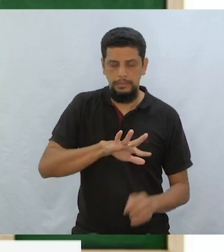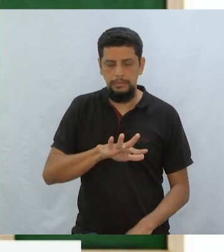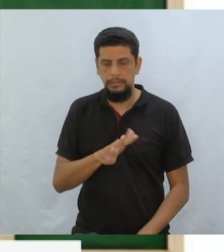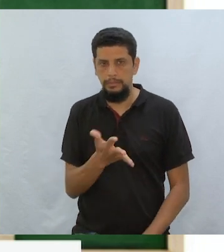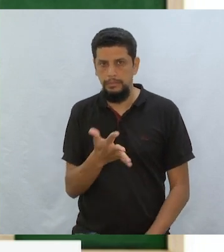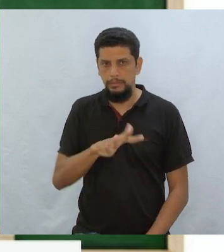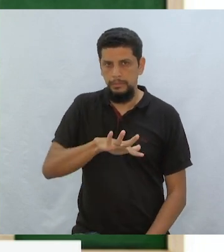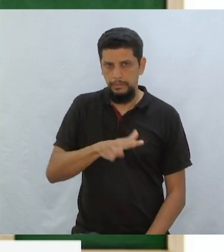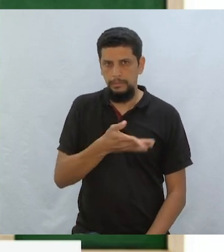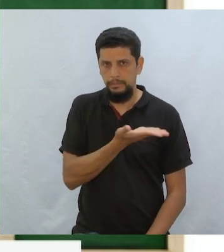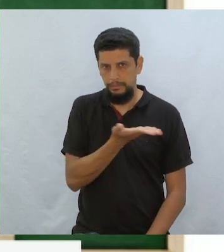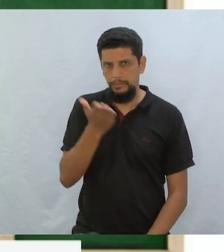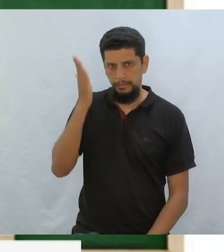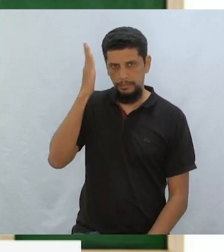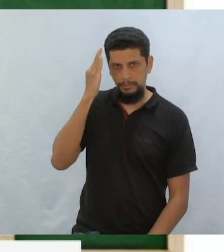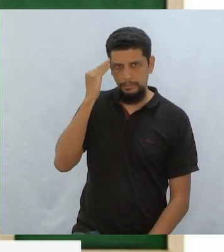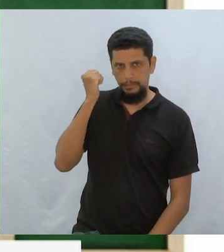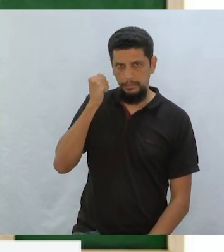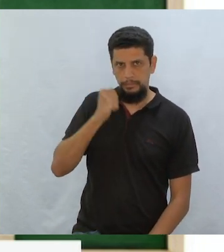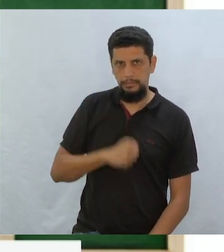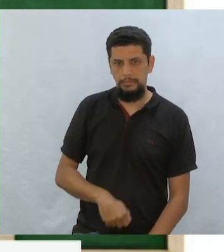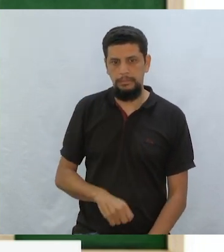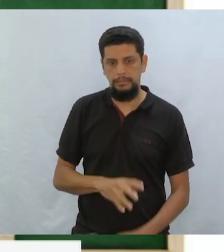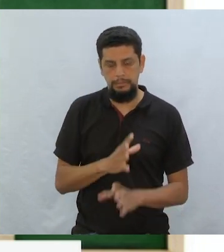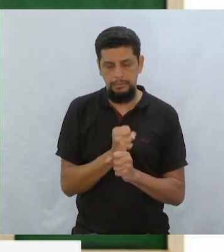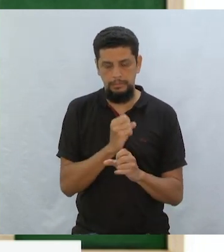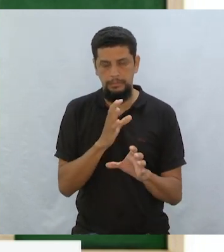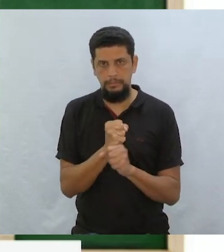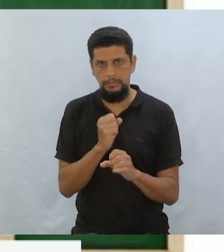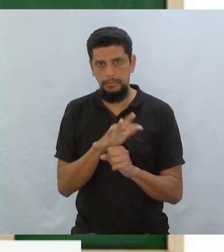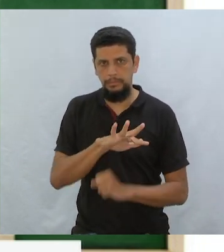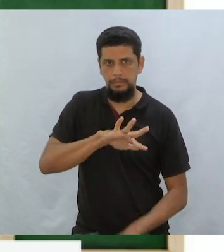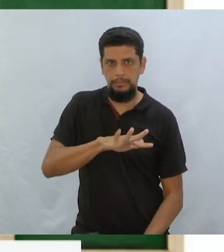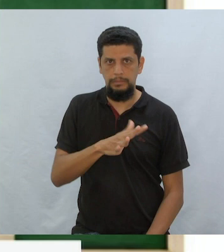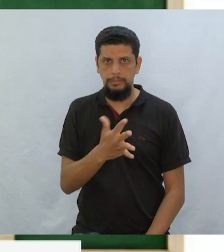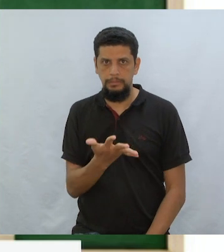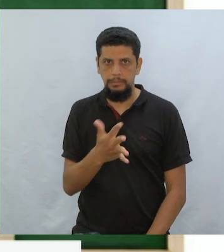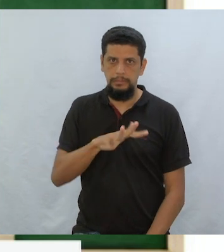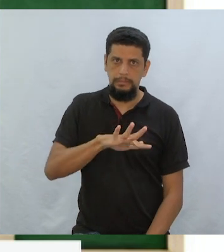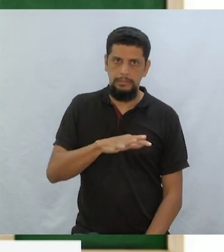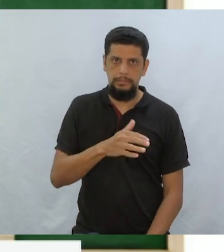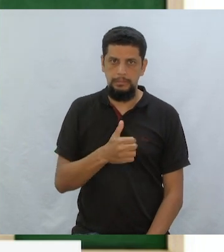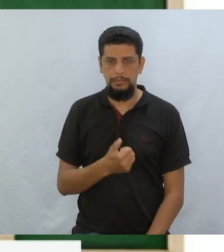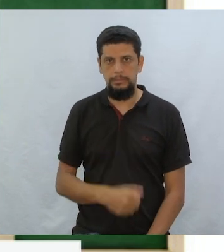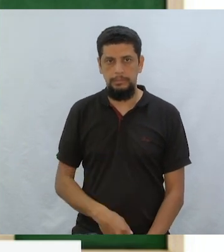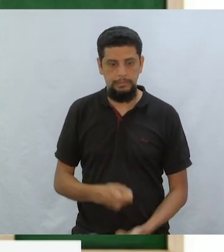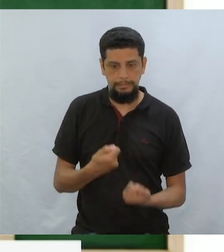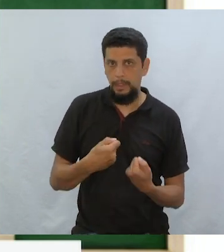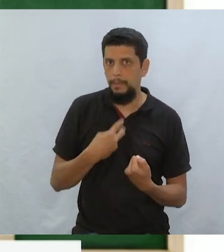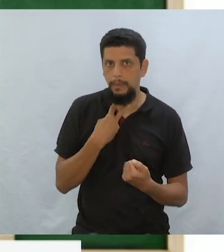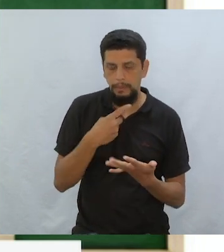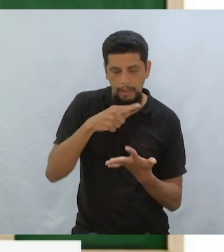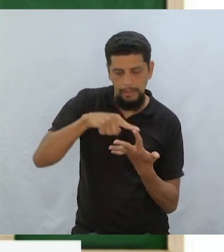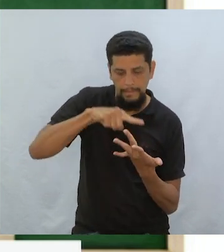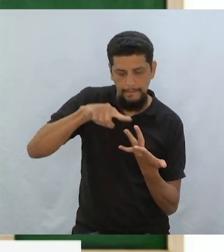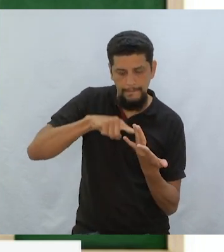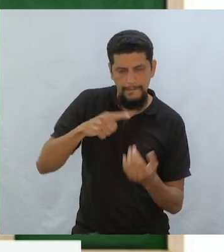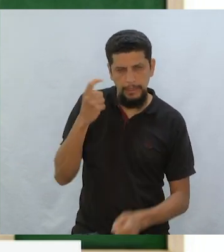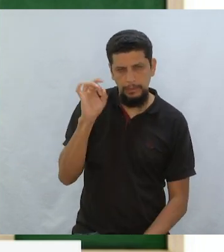Estimativa. Agora você já sabe o que é estimativa, né? É o cálculo aproximado, sem contar, né?